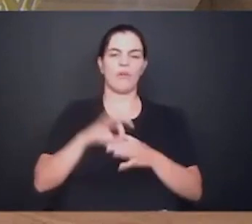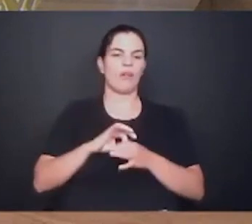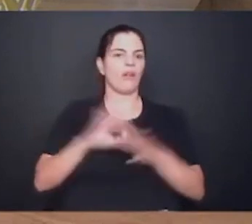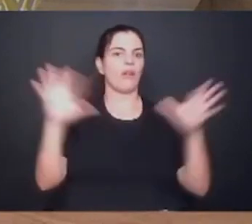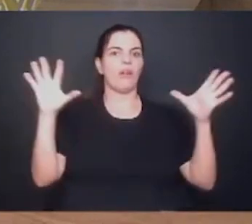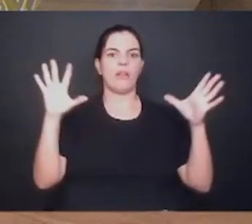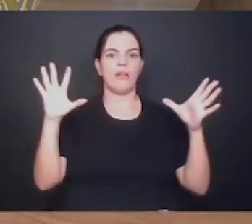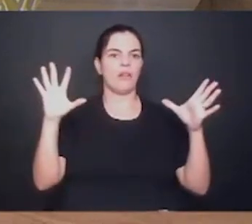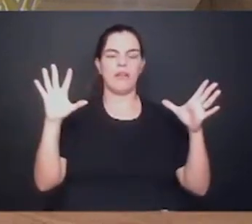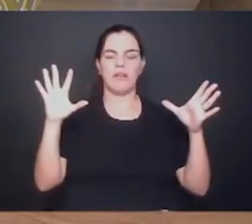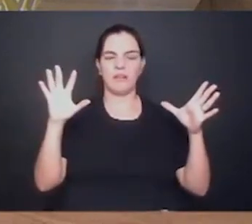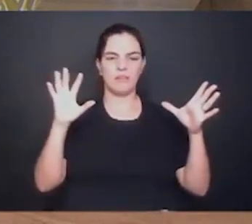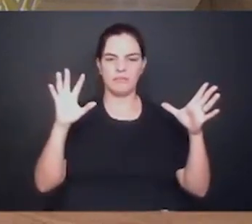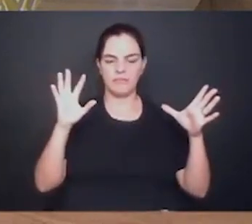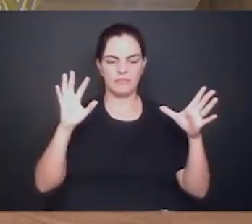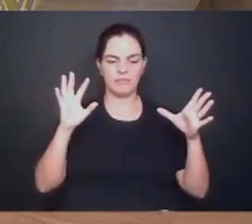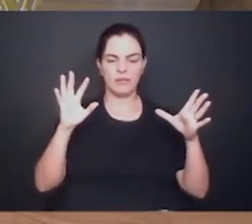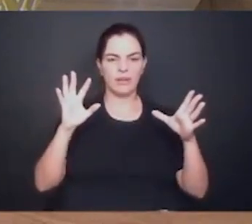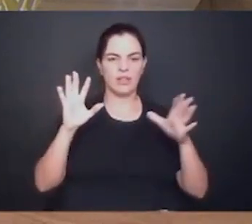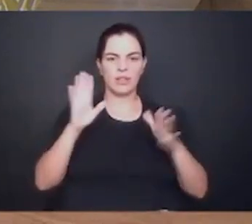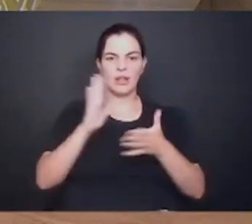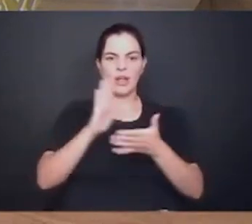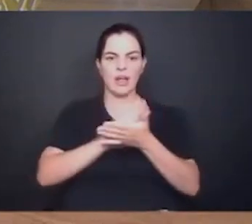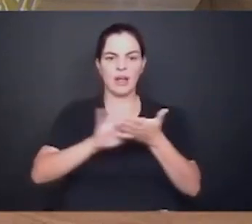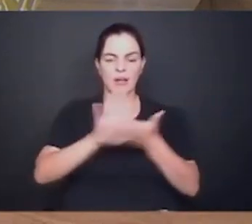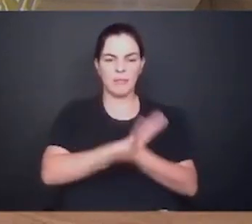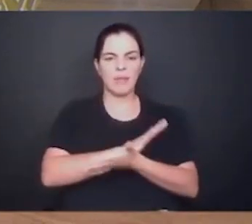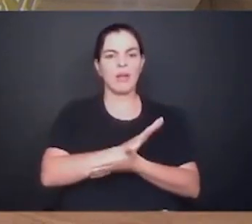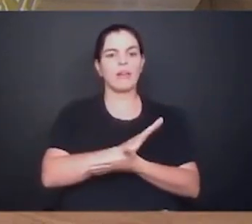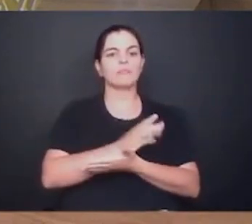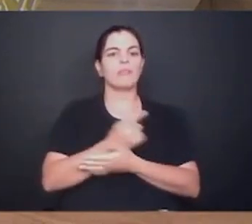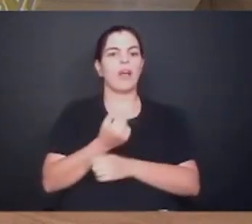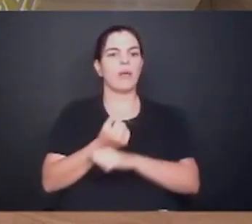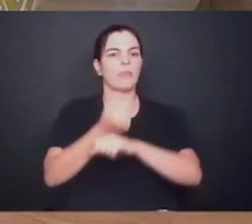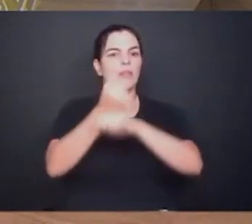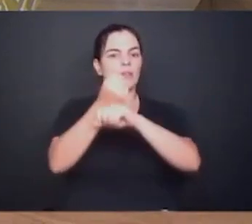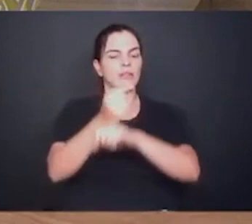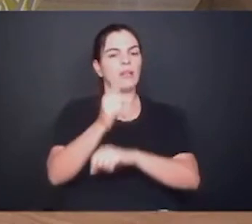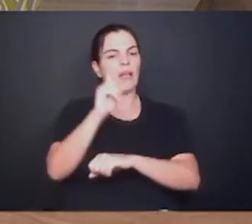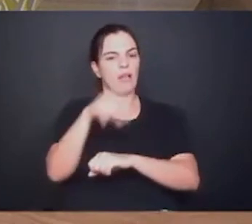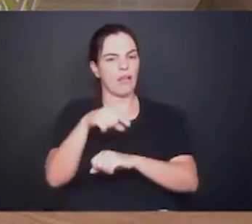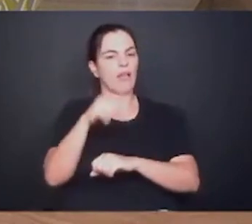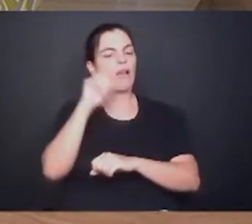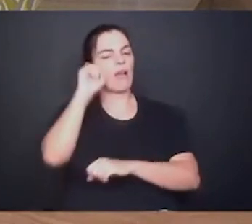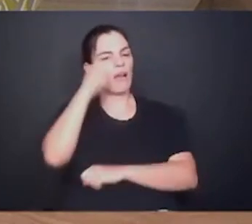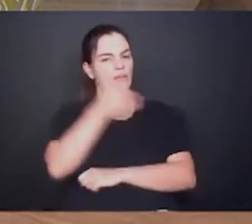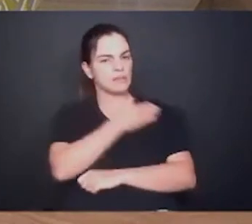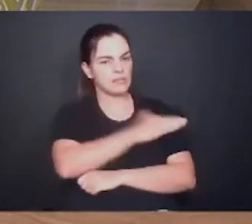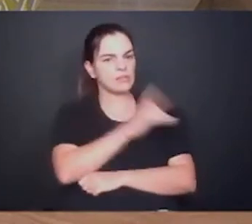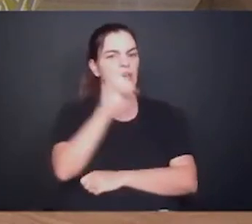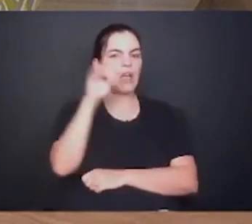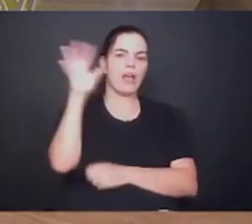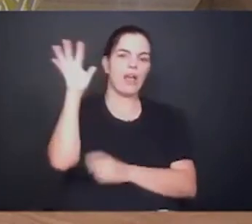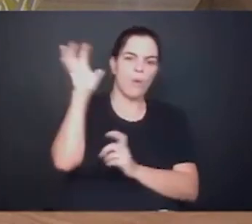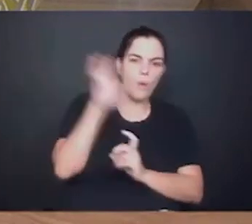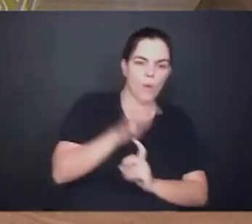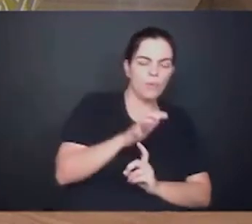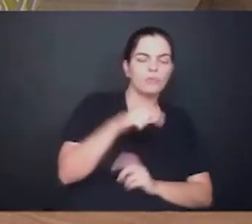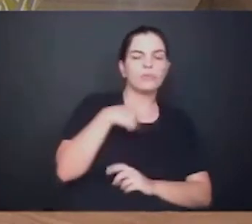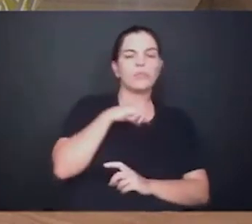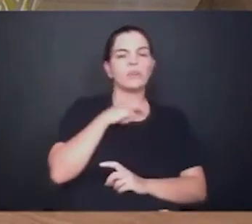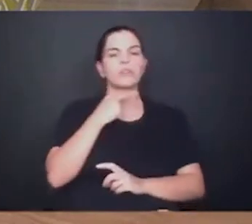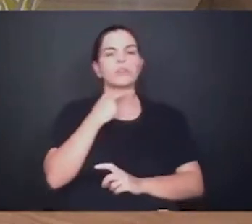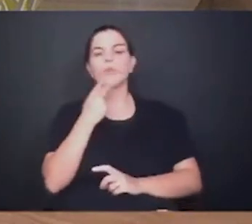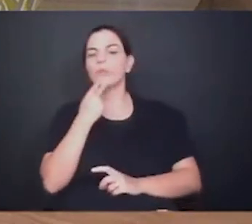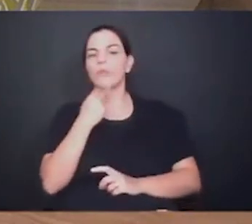O sistema capitalista é racista, é opressor, mas não pode e nem poderá nunca negar que a cultura negra, o povo